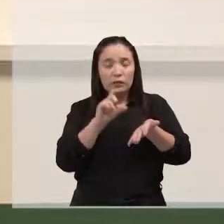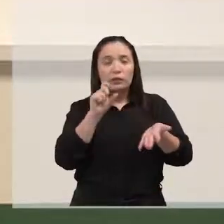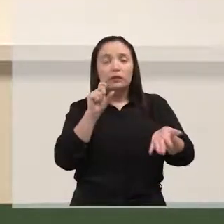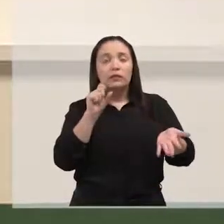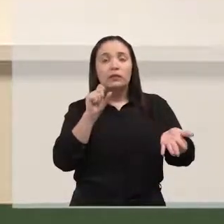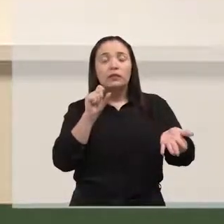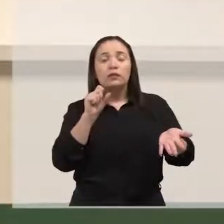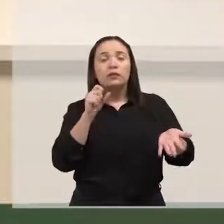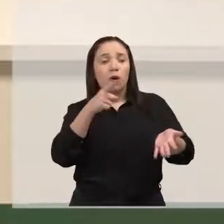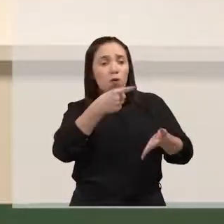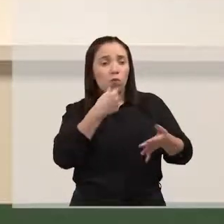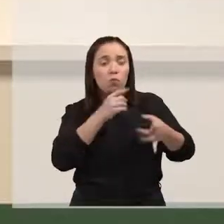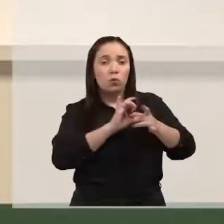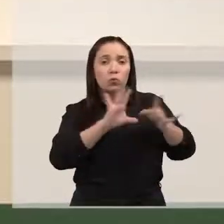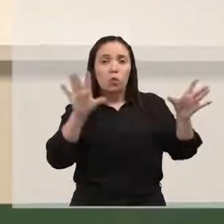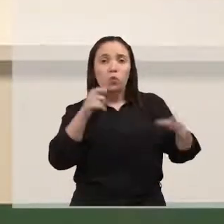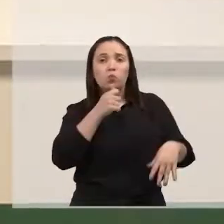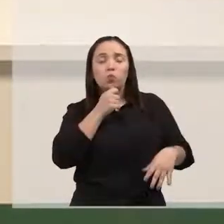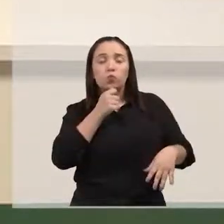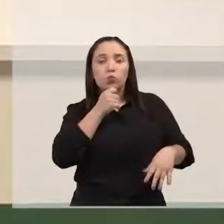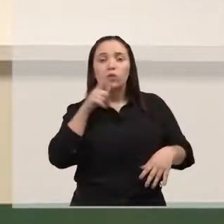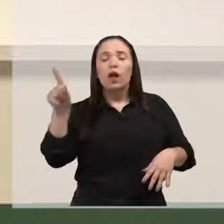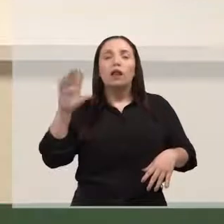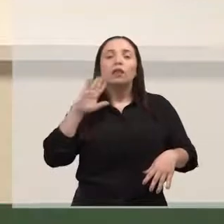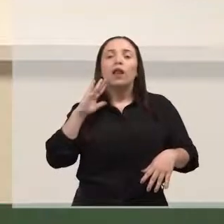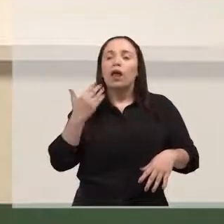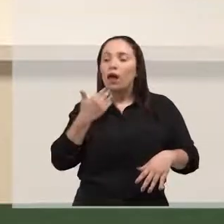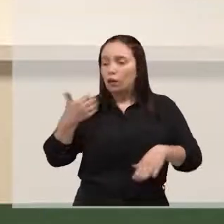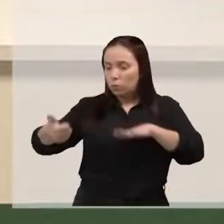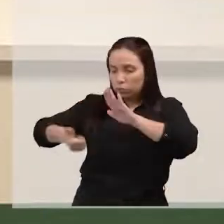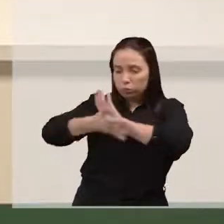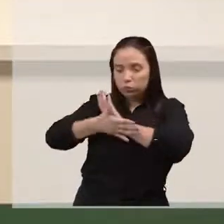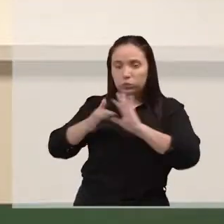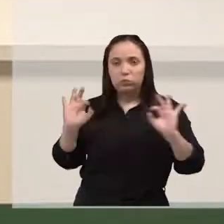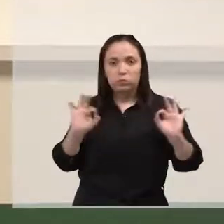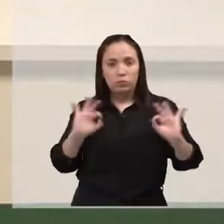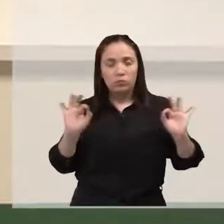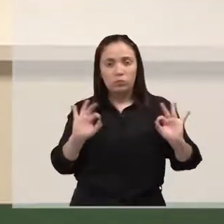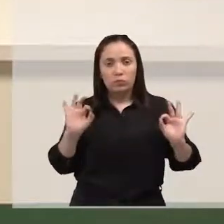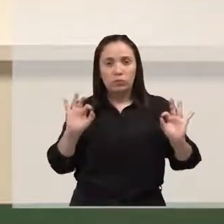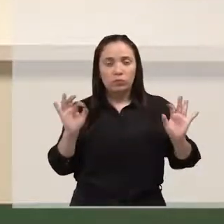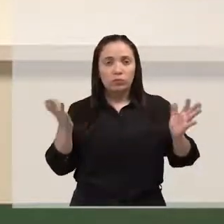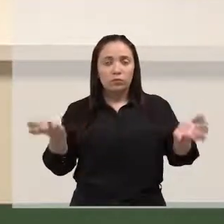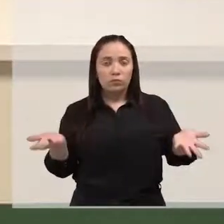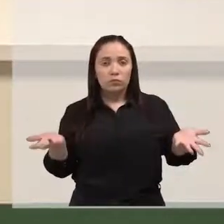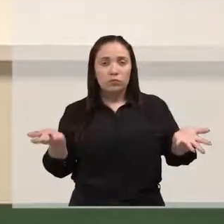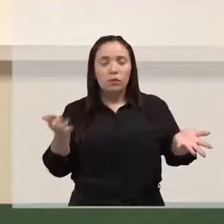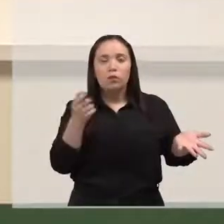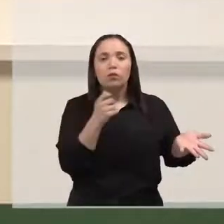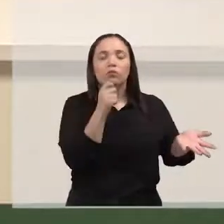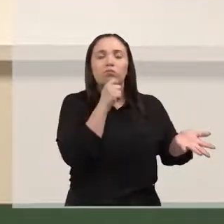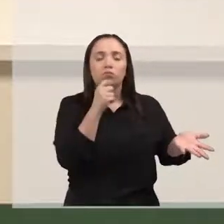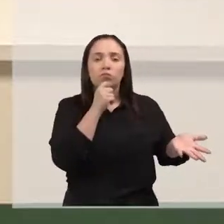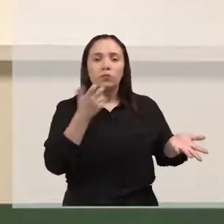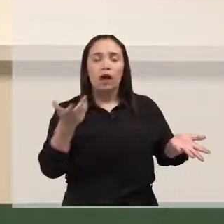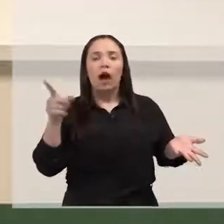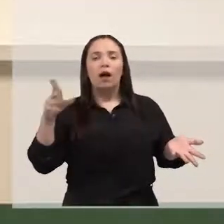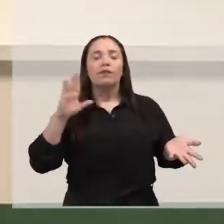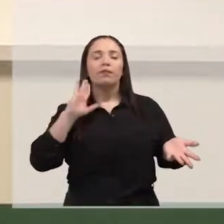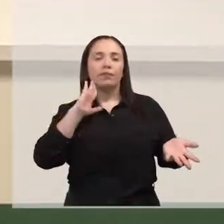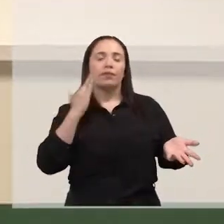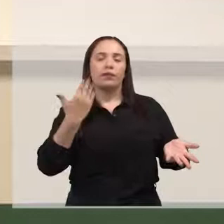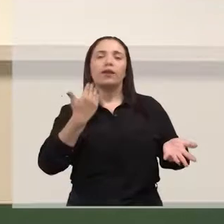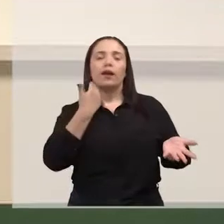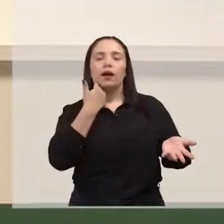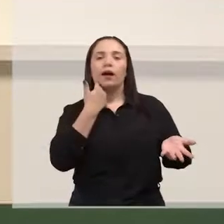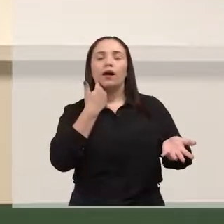Nem o carro foi solto e nem o delegado recebeu. Aí não concretizou o crime, não houve crime, e o delegado,